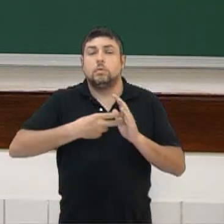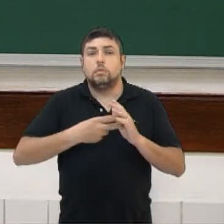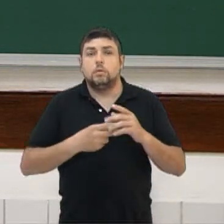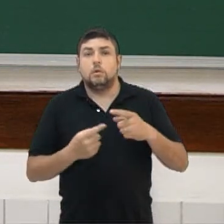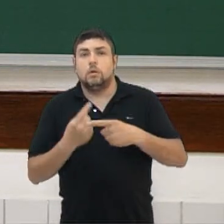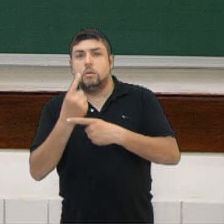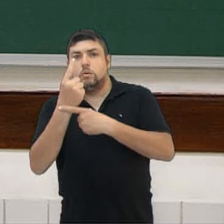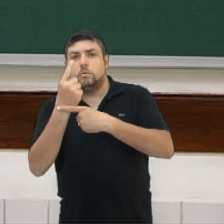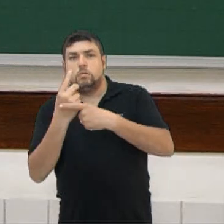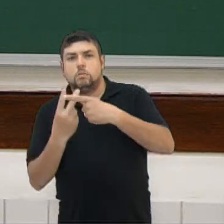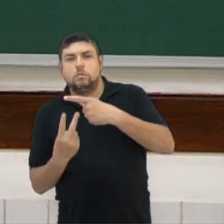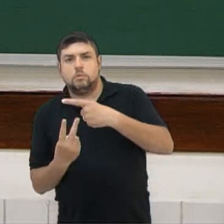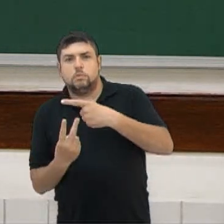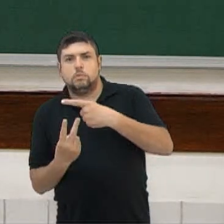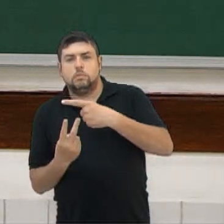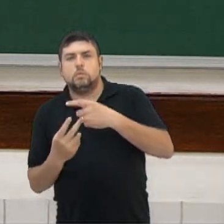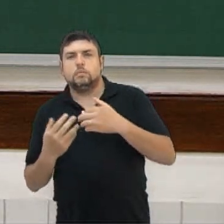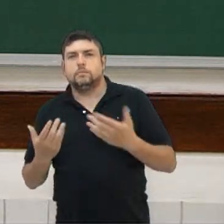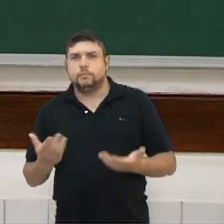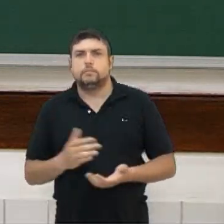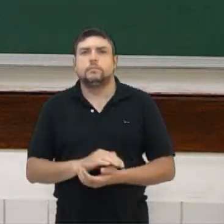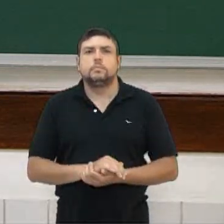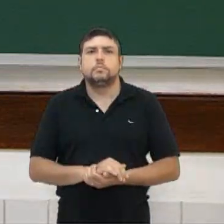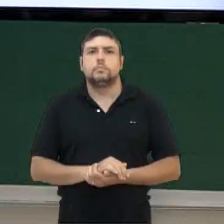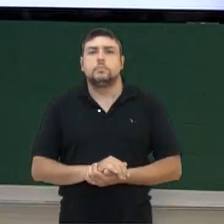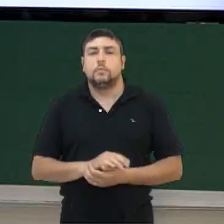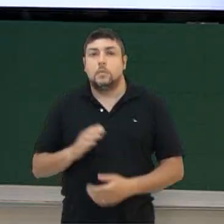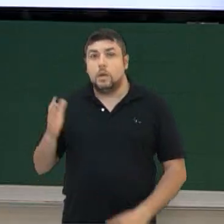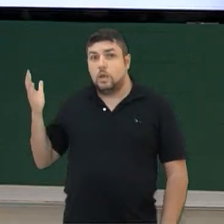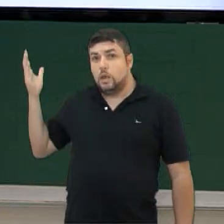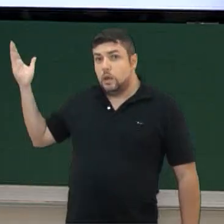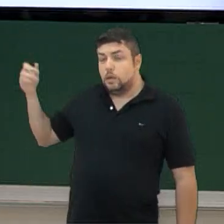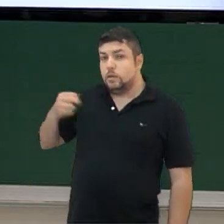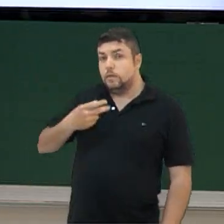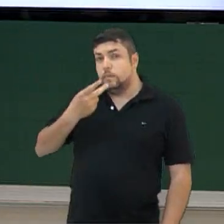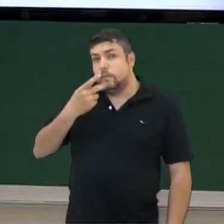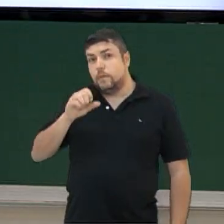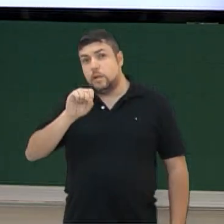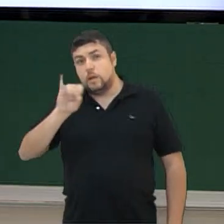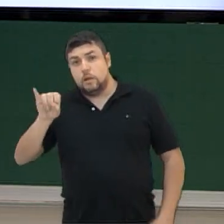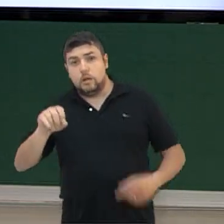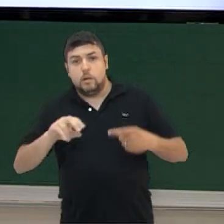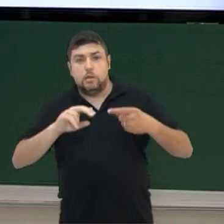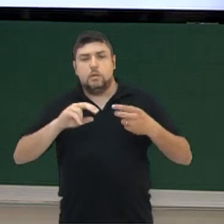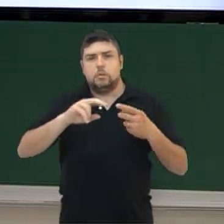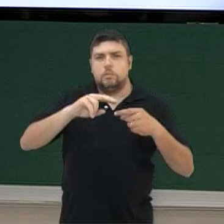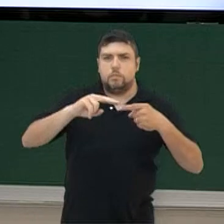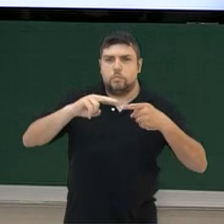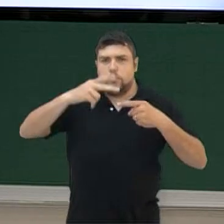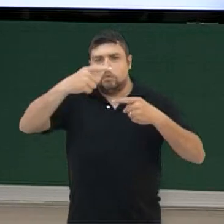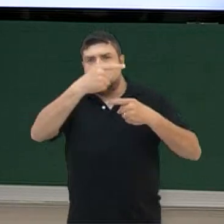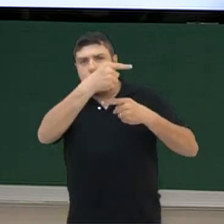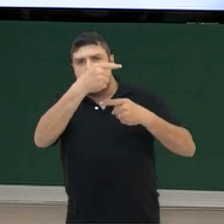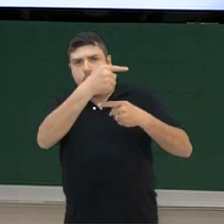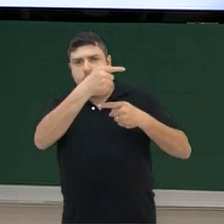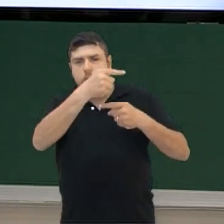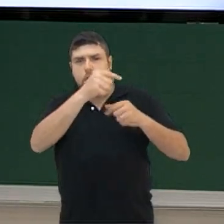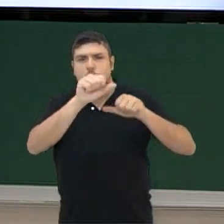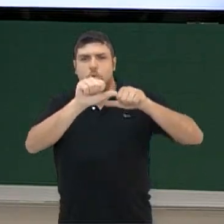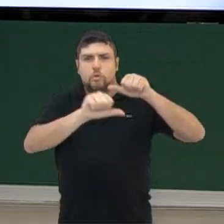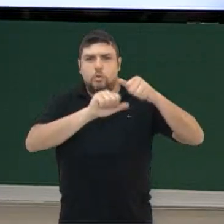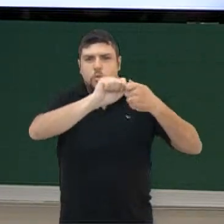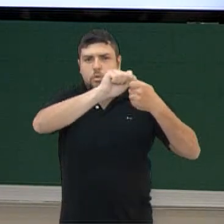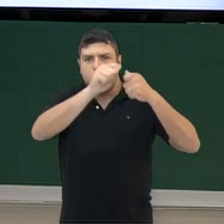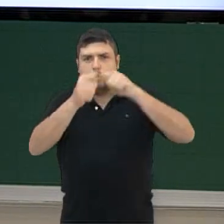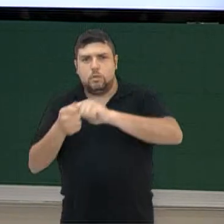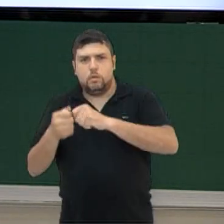meio, certo? A propriedade diz que se eu tenho expoente negativo, isso se transforma em uma fração. A elevado a menos n é